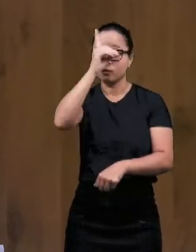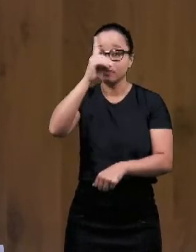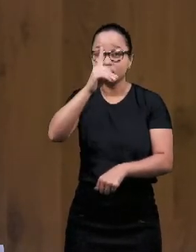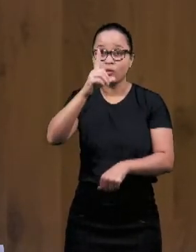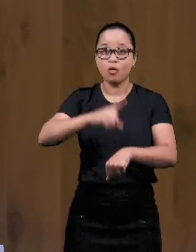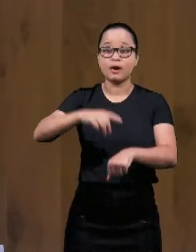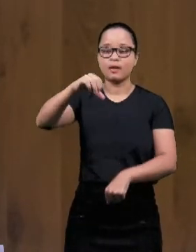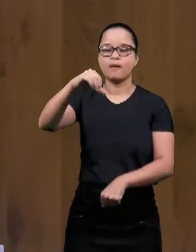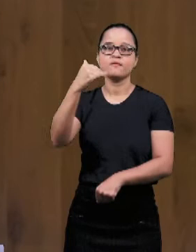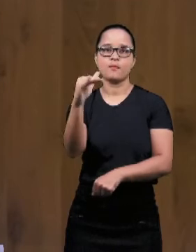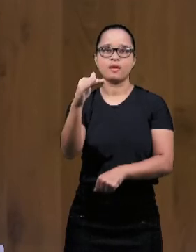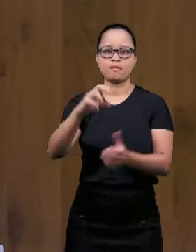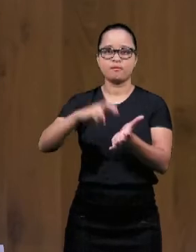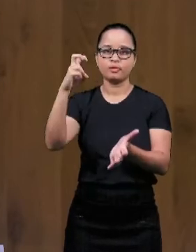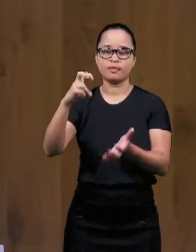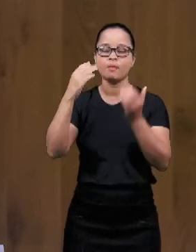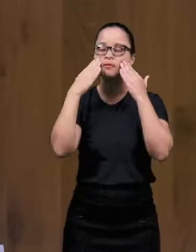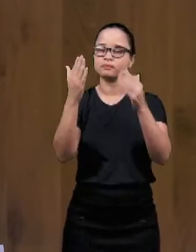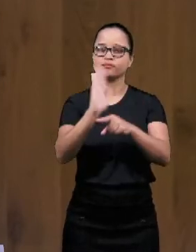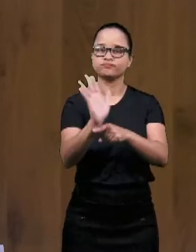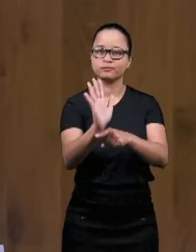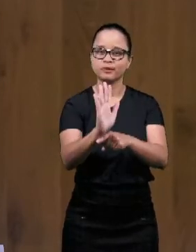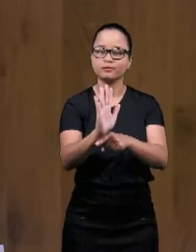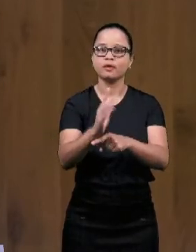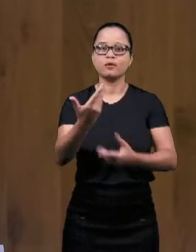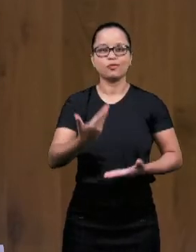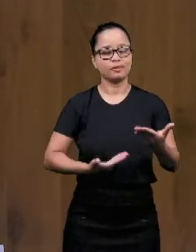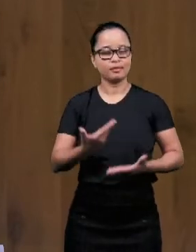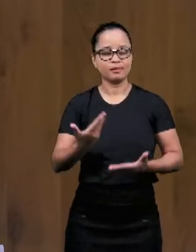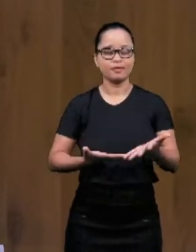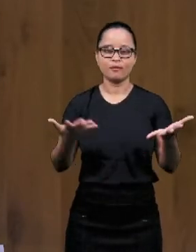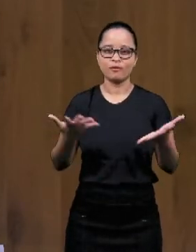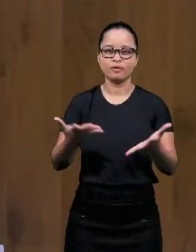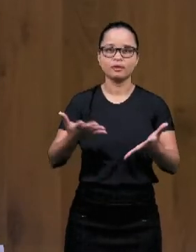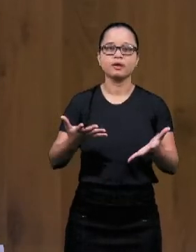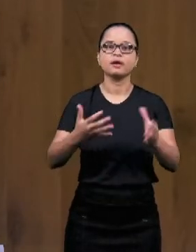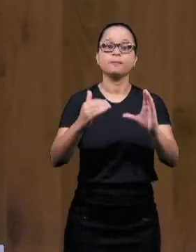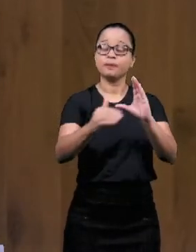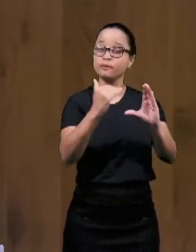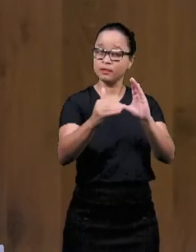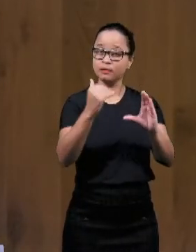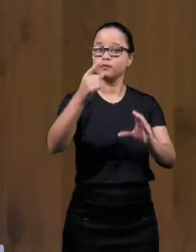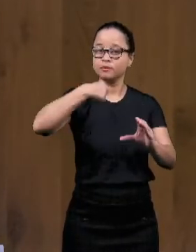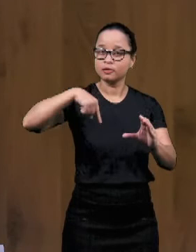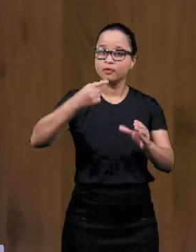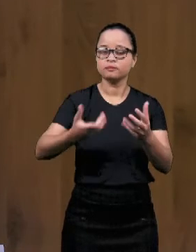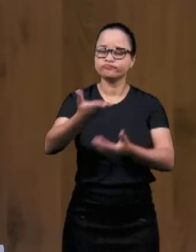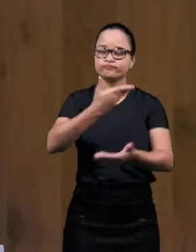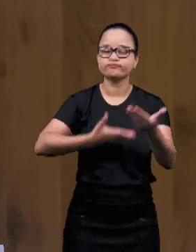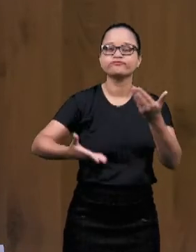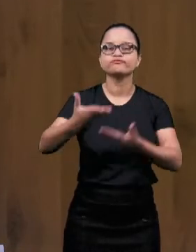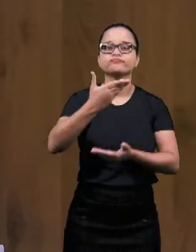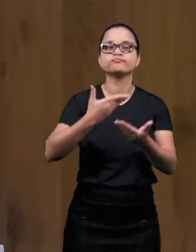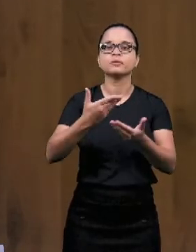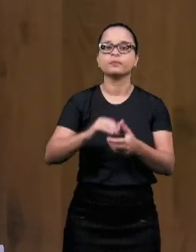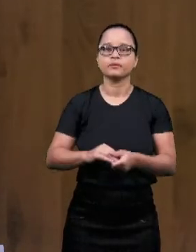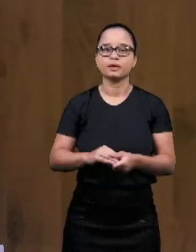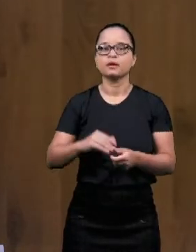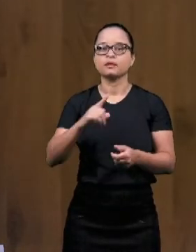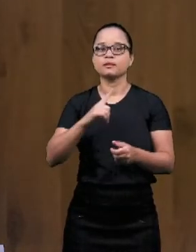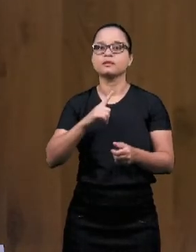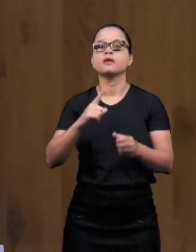para apresentar os vídeos dos nossos irmãos que têm enviado as suas participações através do envio de